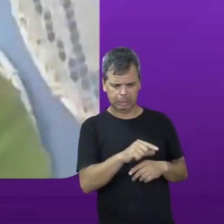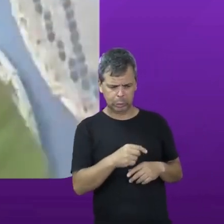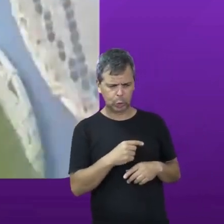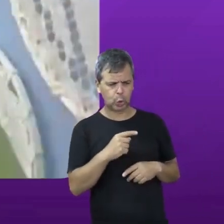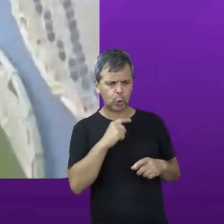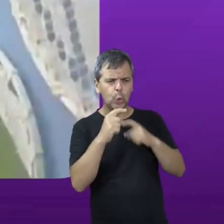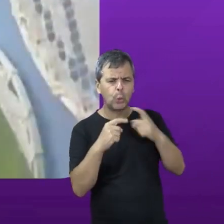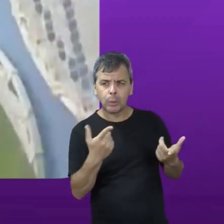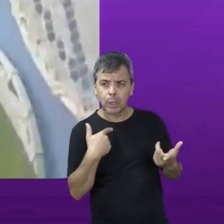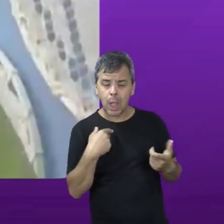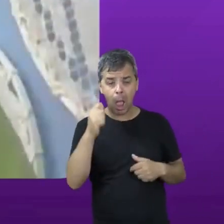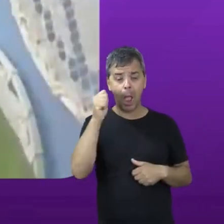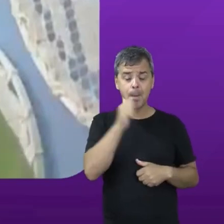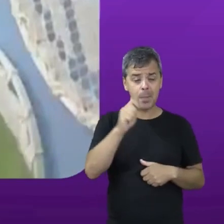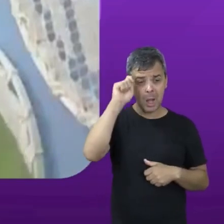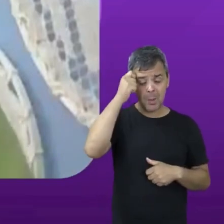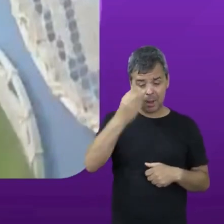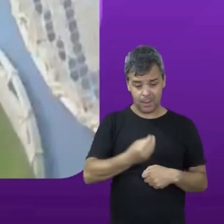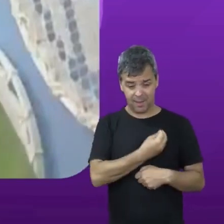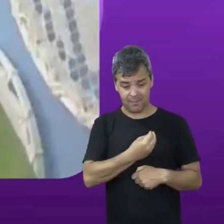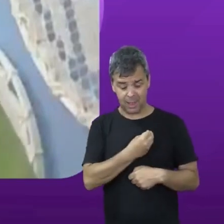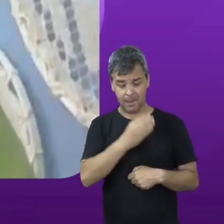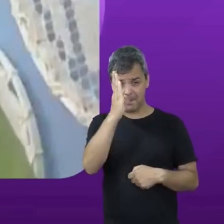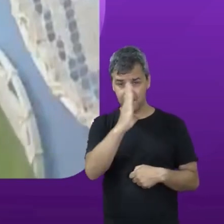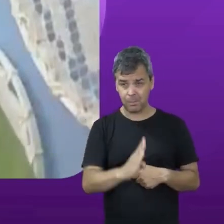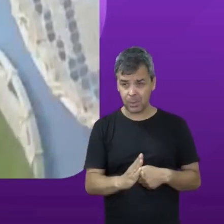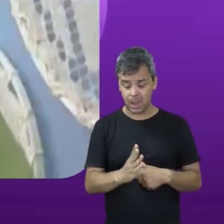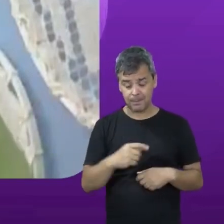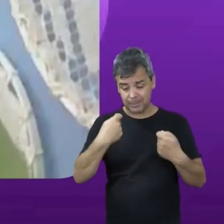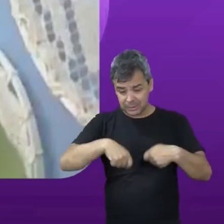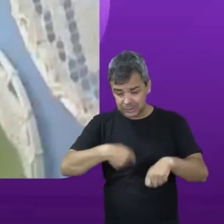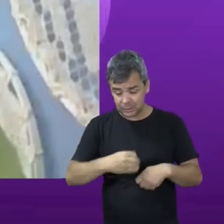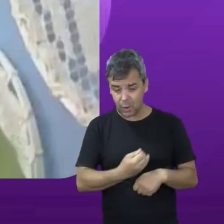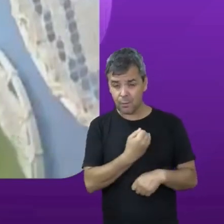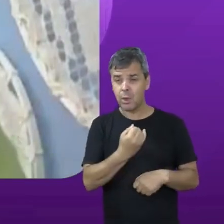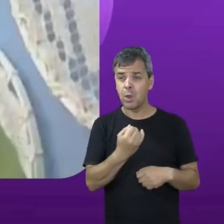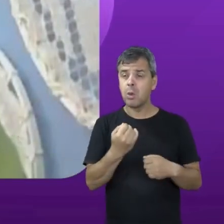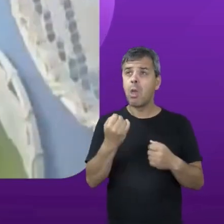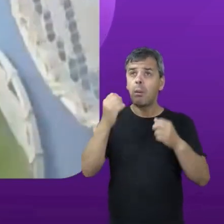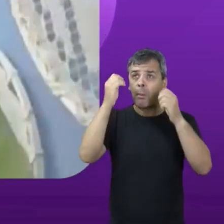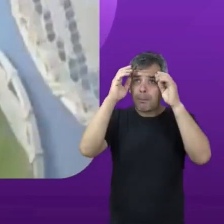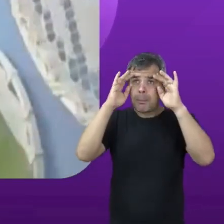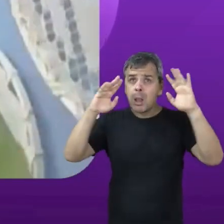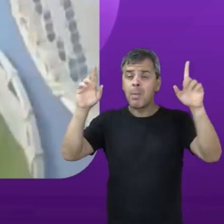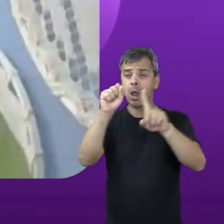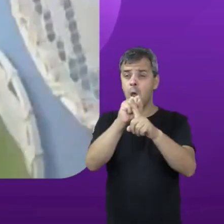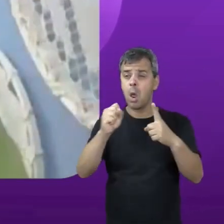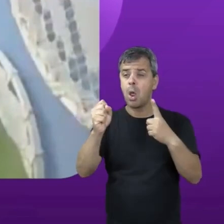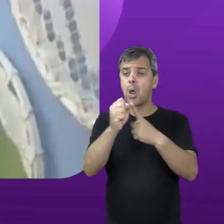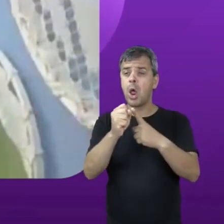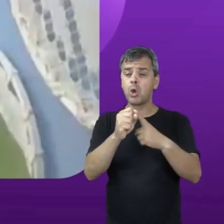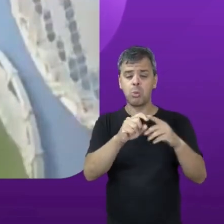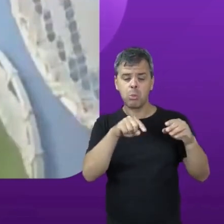Então, as mulheres negras, na realidade brasileira, elas têm que conviver com um imaginário social que as coloca